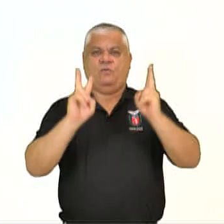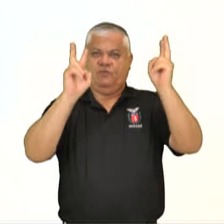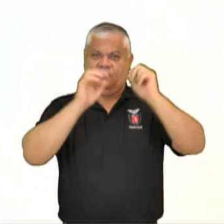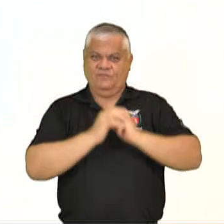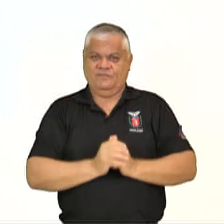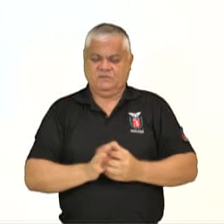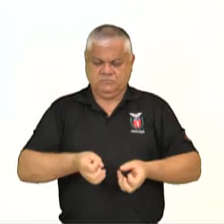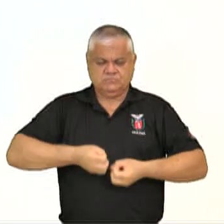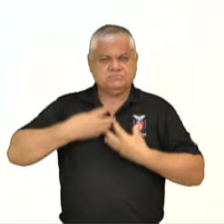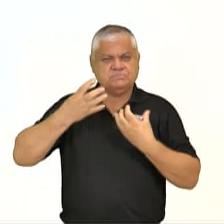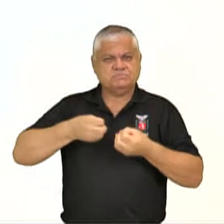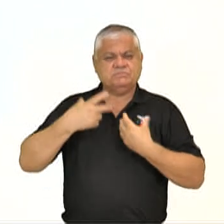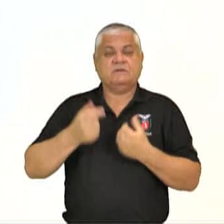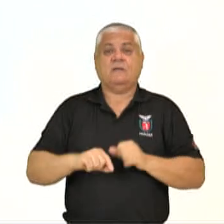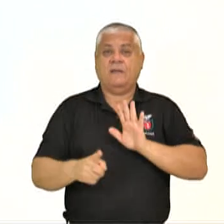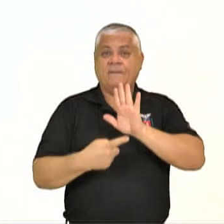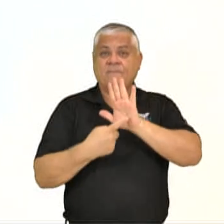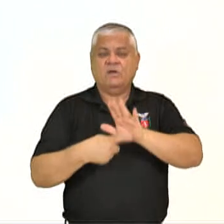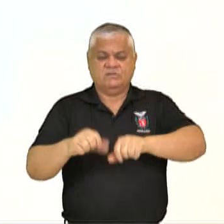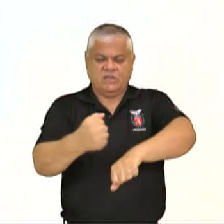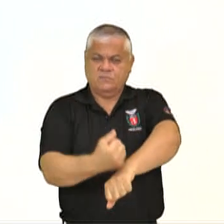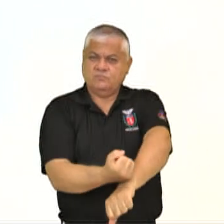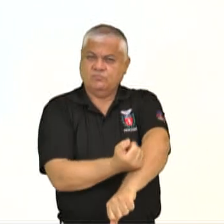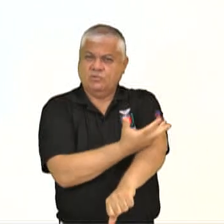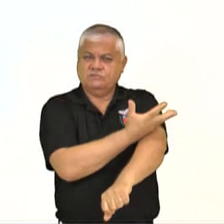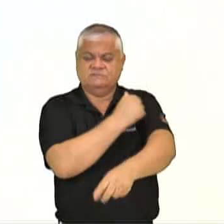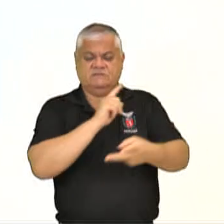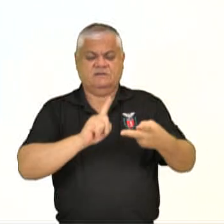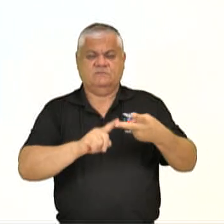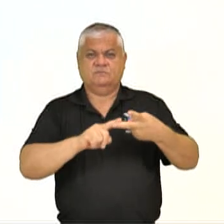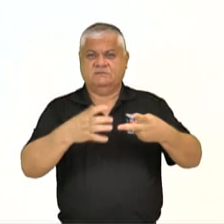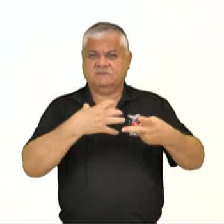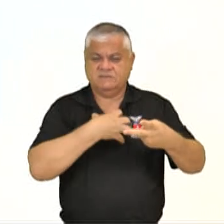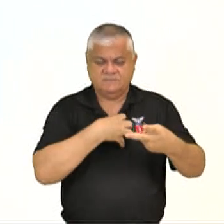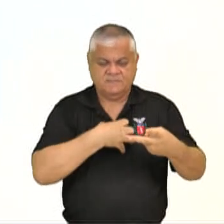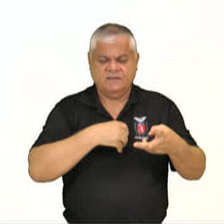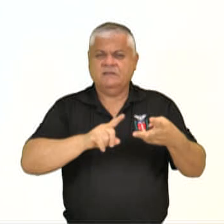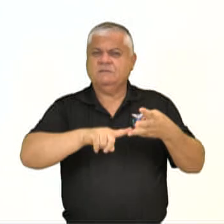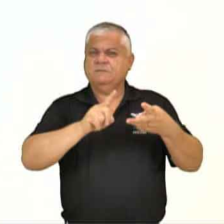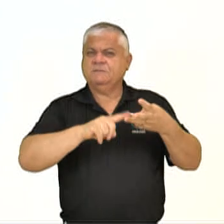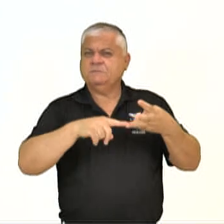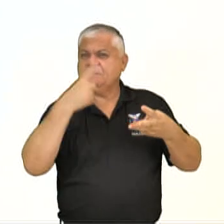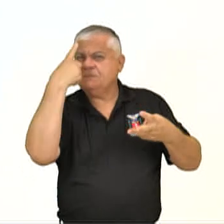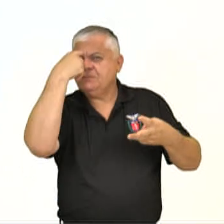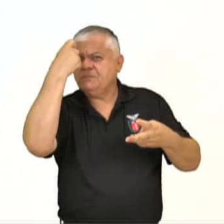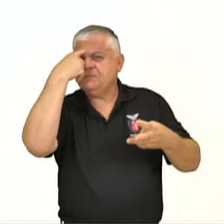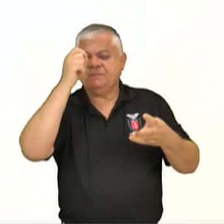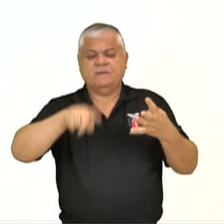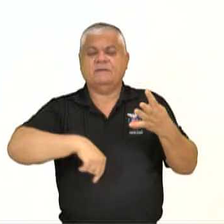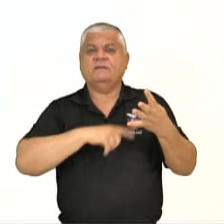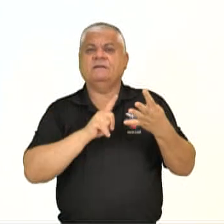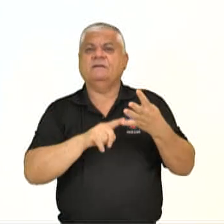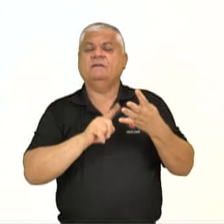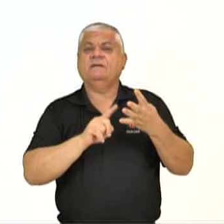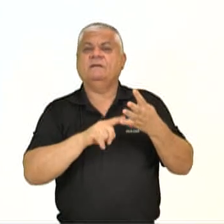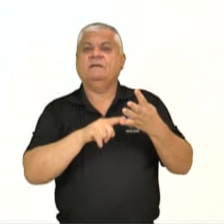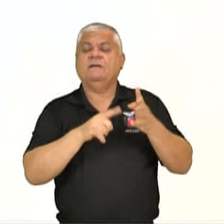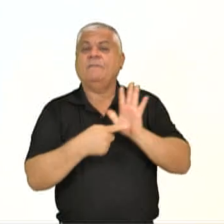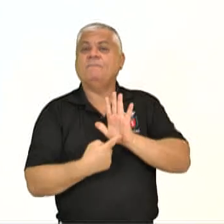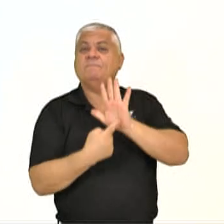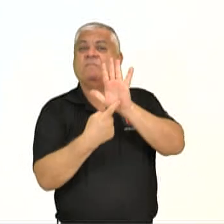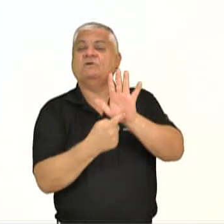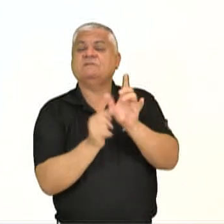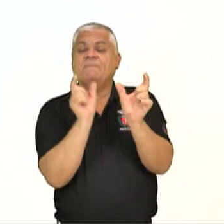Revelam sensibilidade, que são a emoção, sentimentos, criatividade de quem as utiliza. Destacam a sonoridade